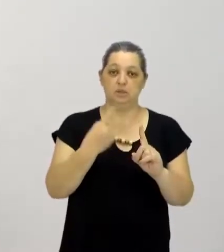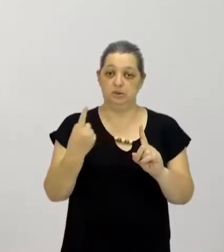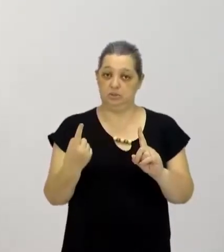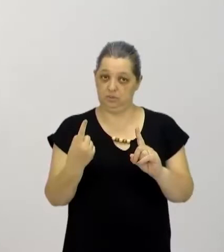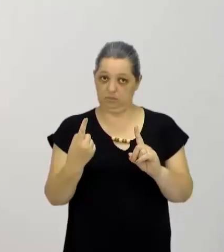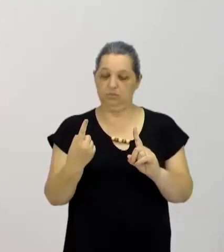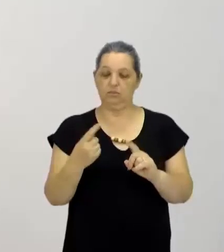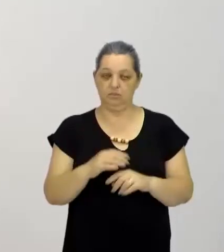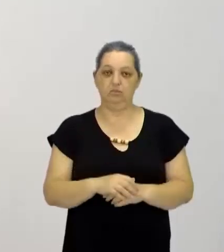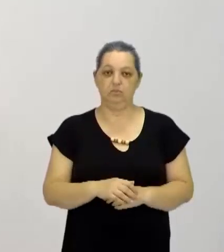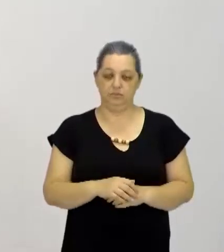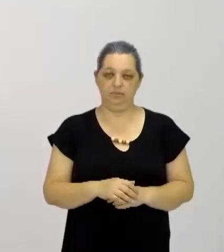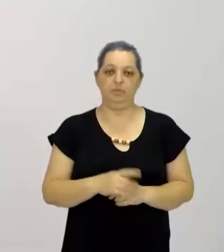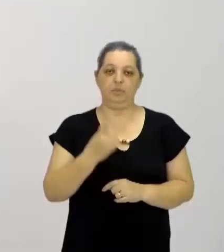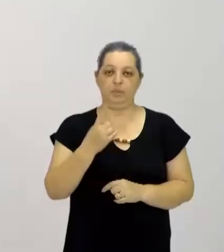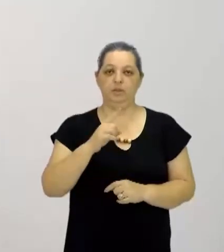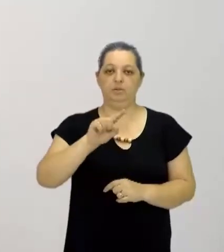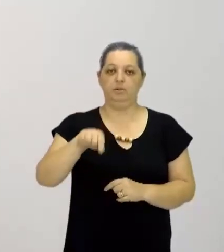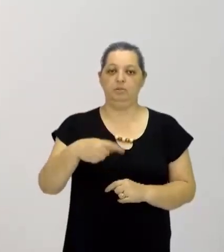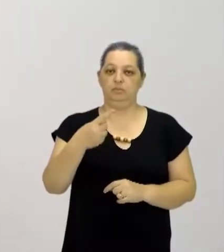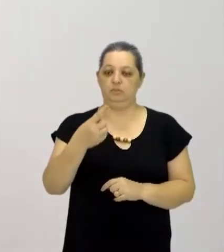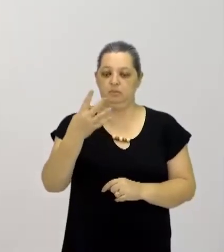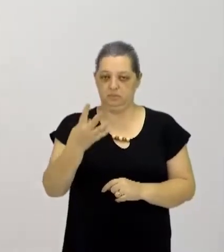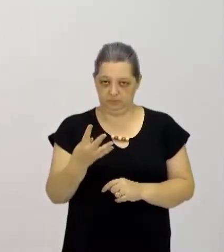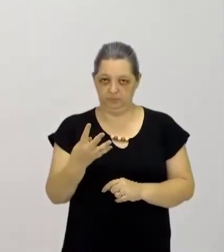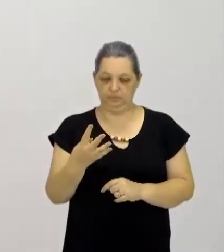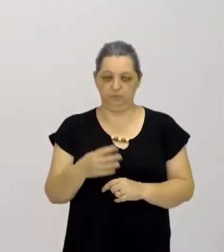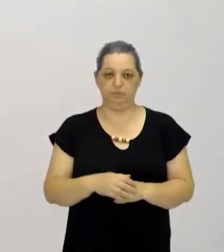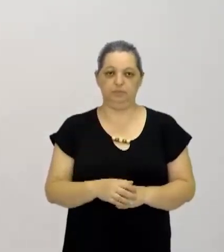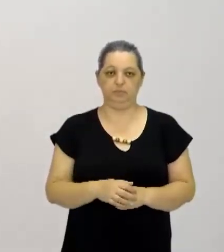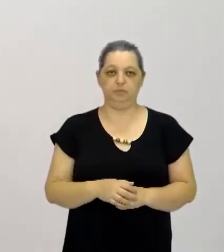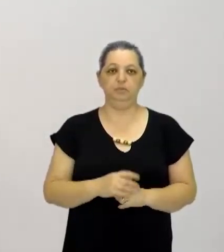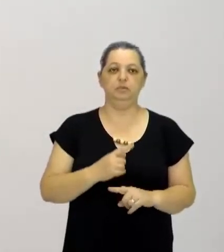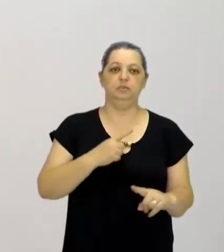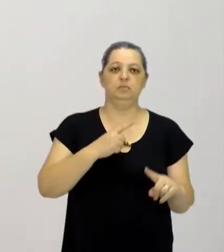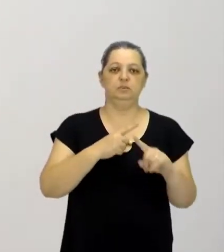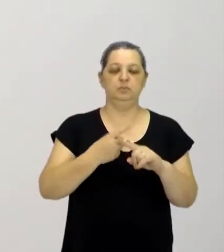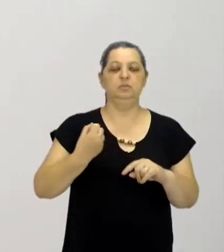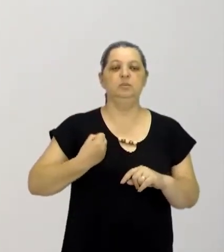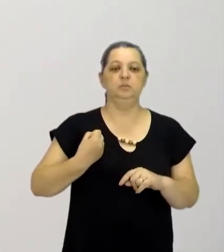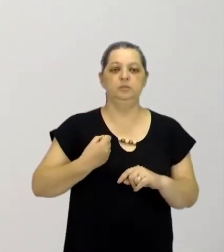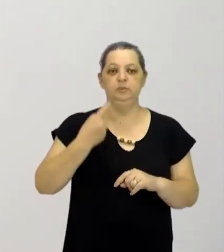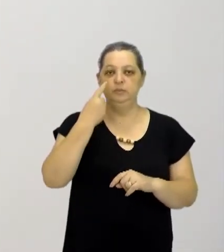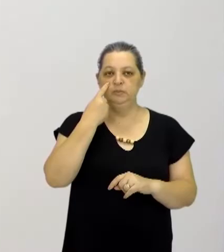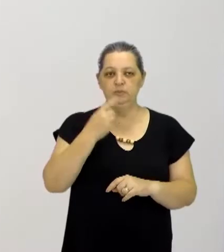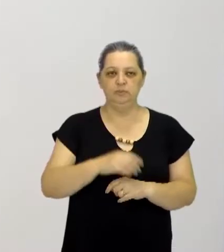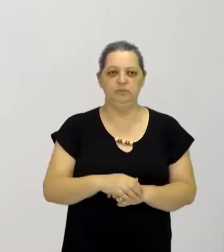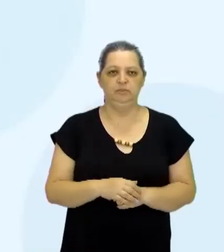acréscimo. Então, 1,14. Então, é 1,14 vezes esse número aí, ó. Então, é